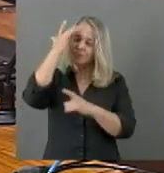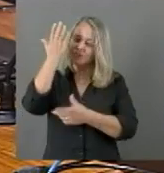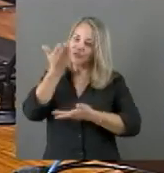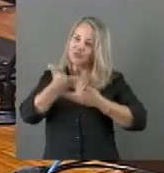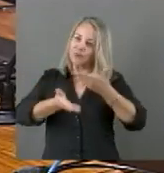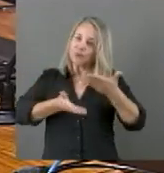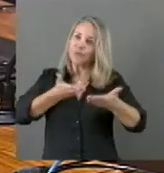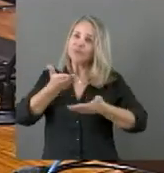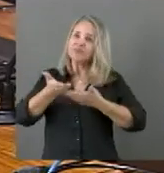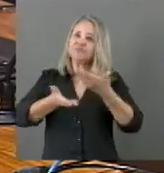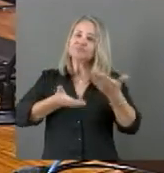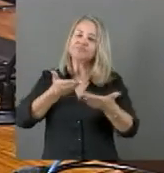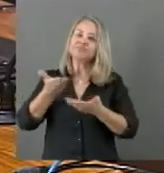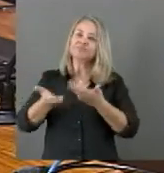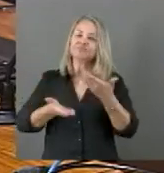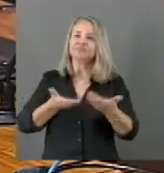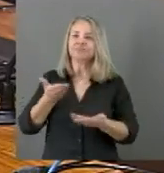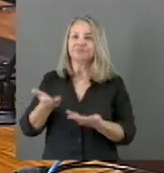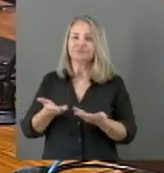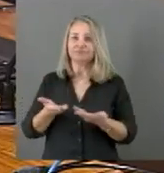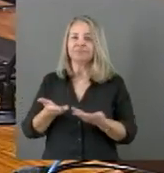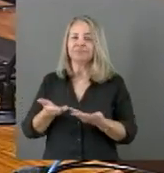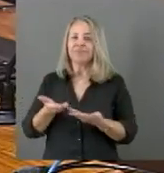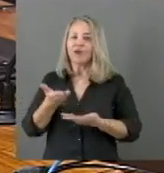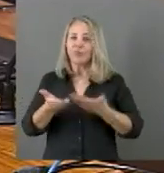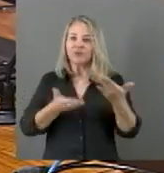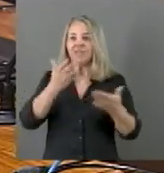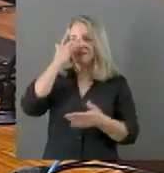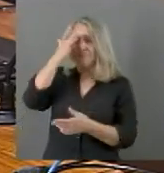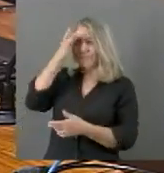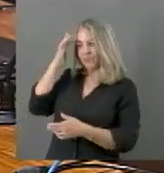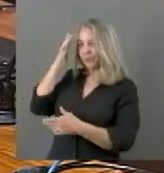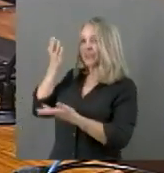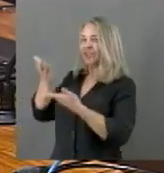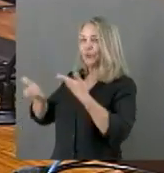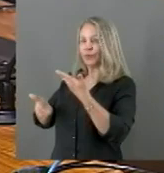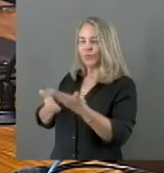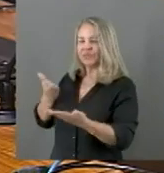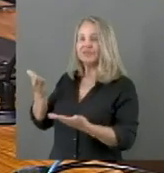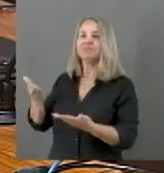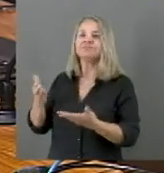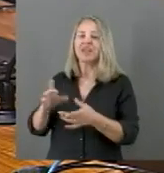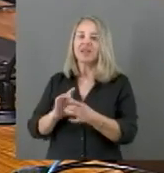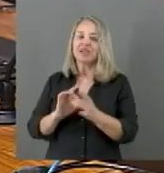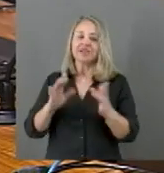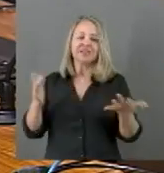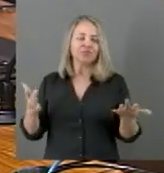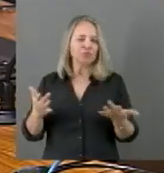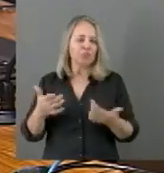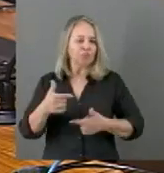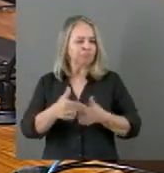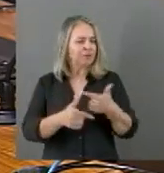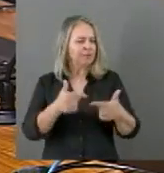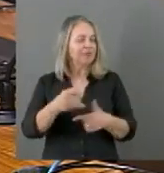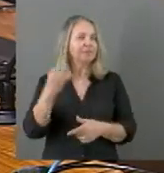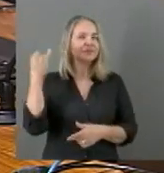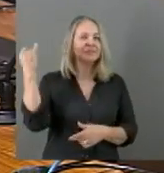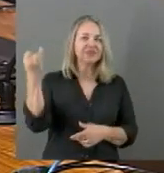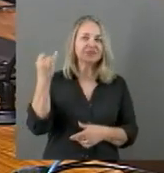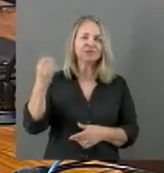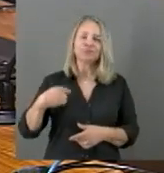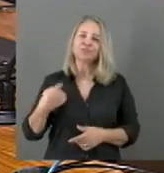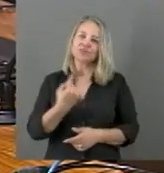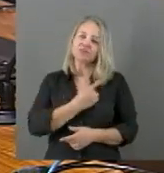cuidar de quem cuida. O deputado Eduardo deixou um legado. Todos nós temos